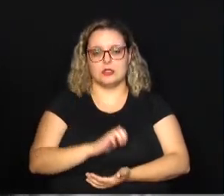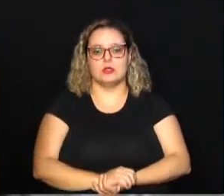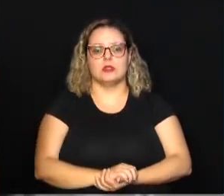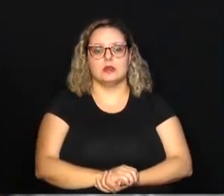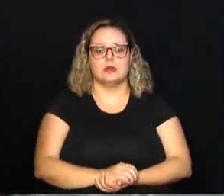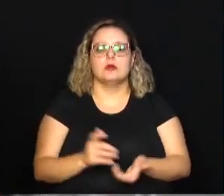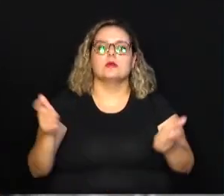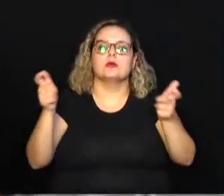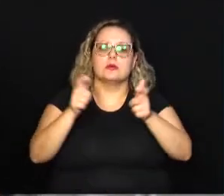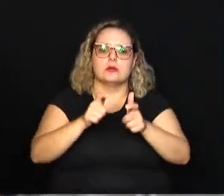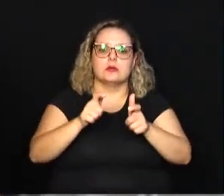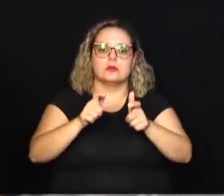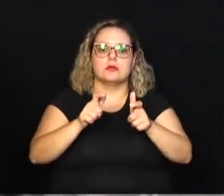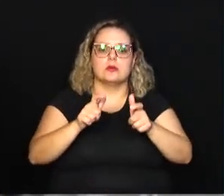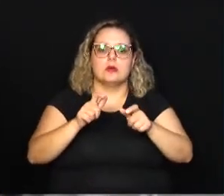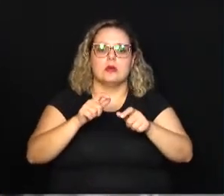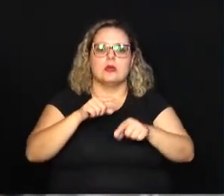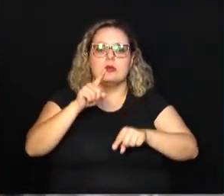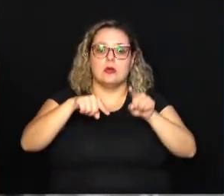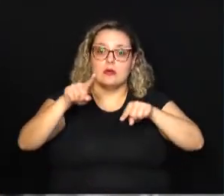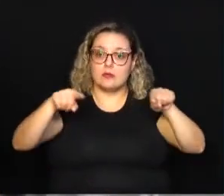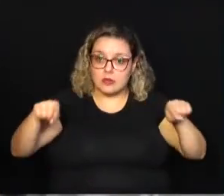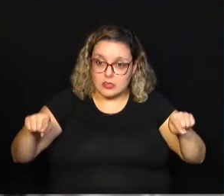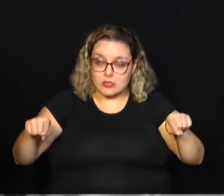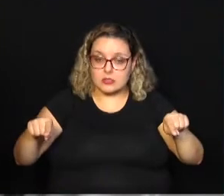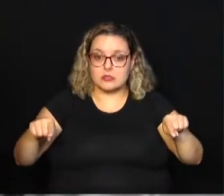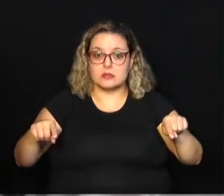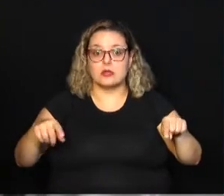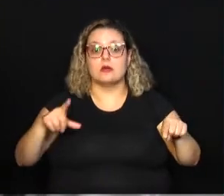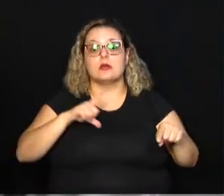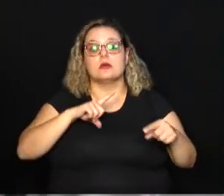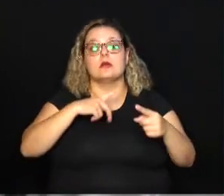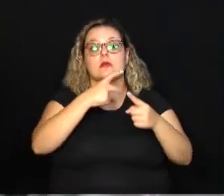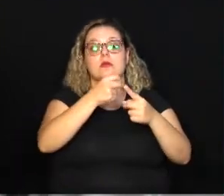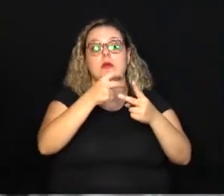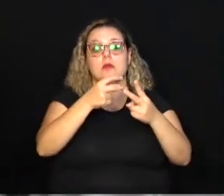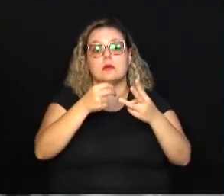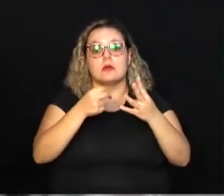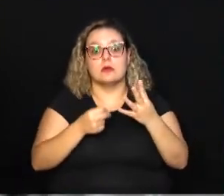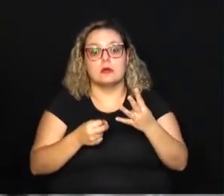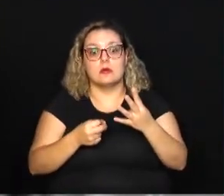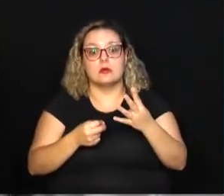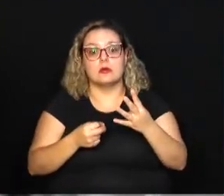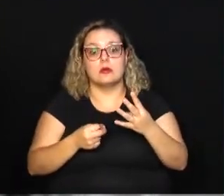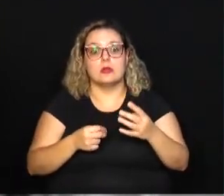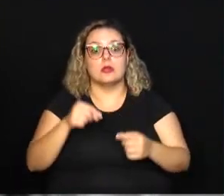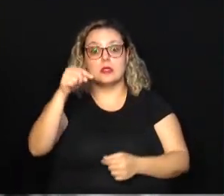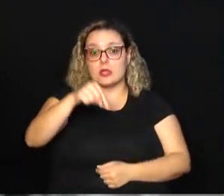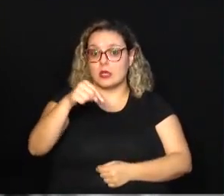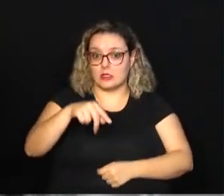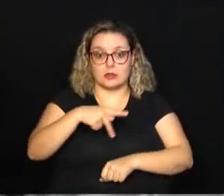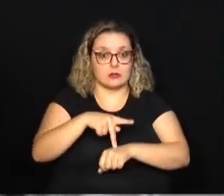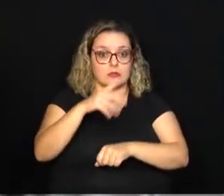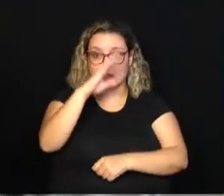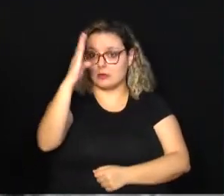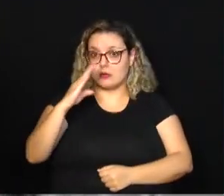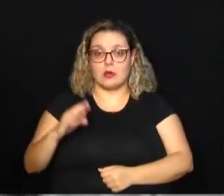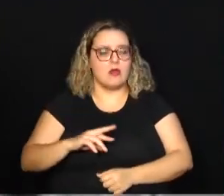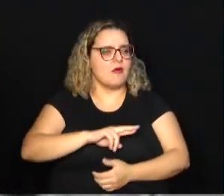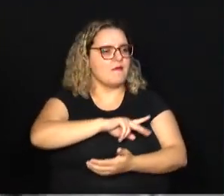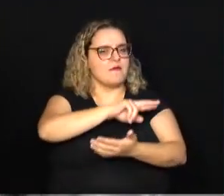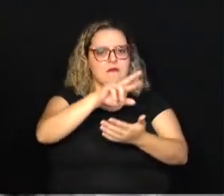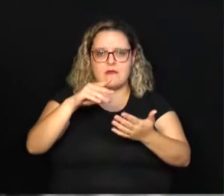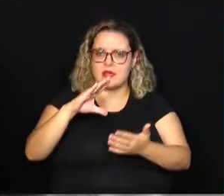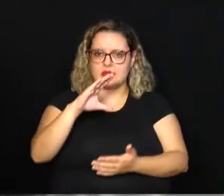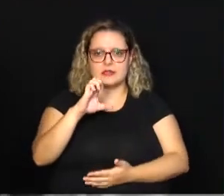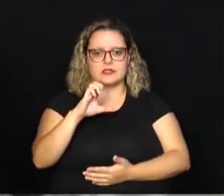mesmo com a vacinação, o Brasil pode se tornar um grande laboratório de formação de novas cepas, e isso coloca uma situação